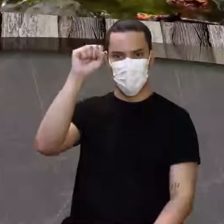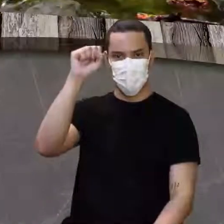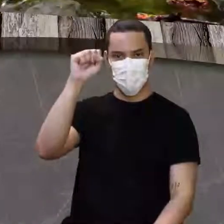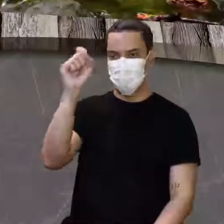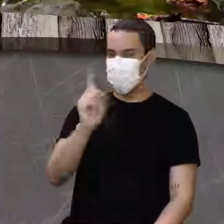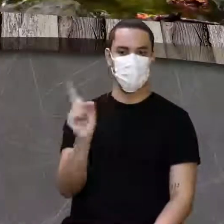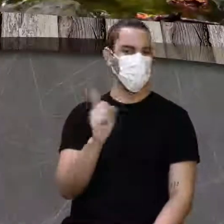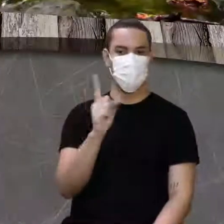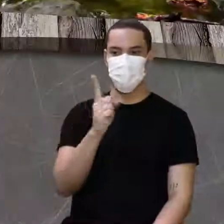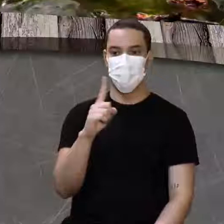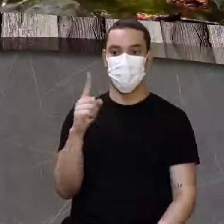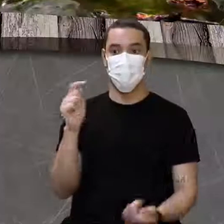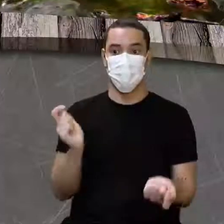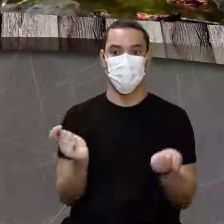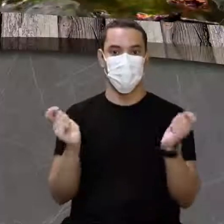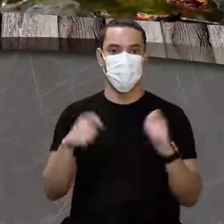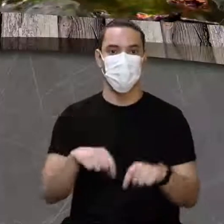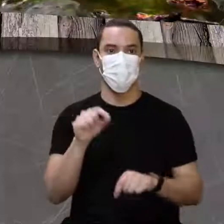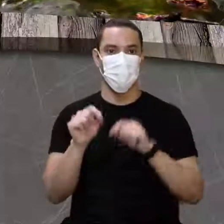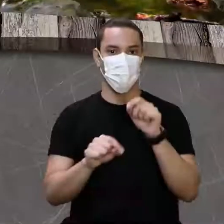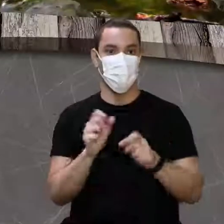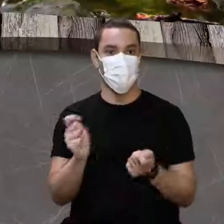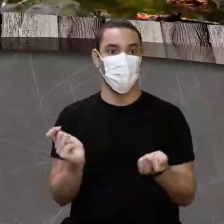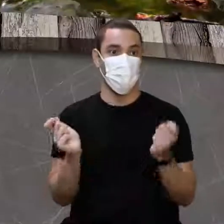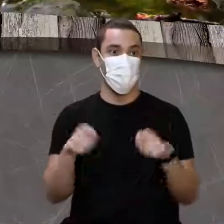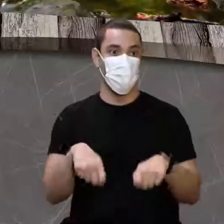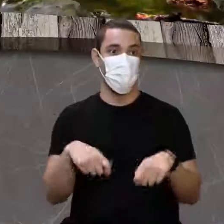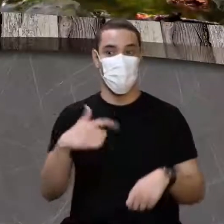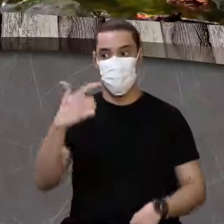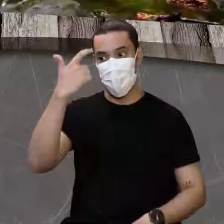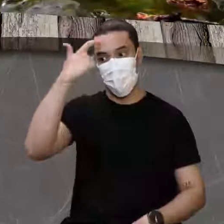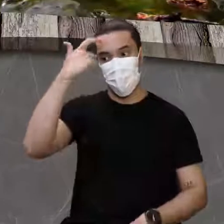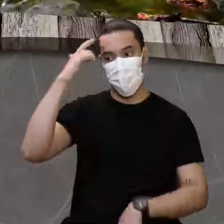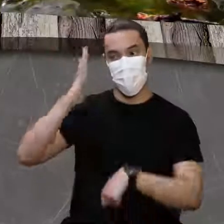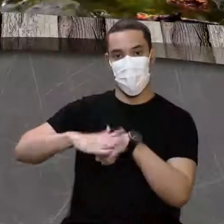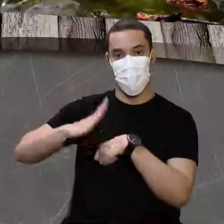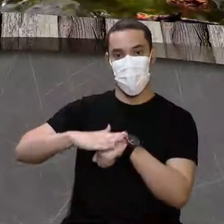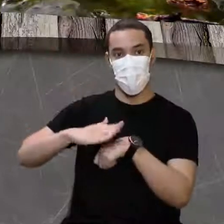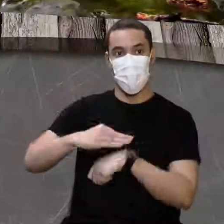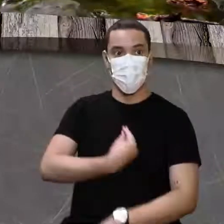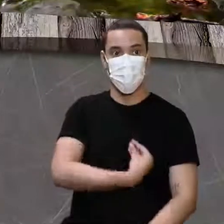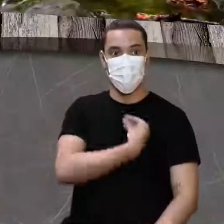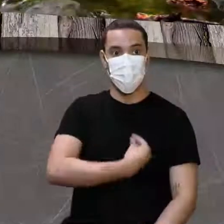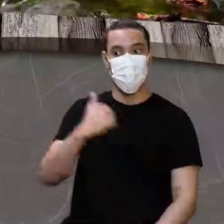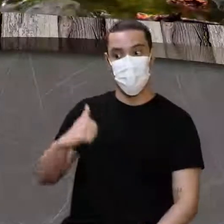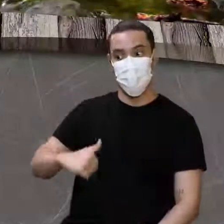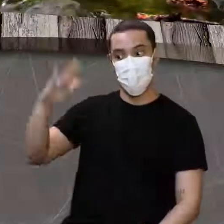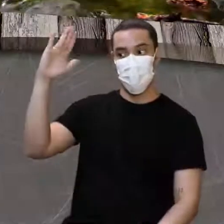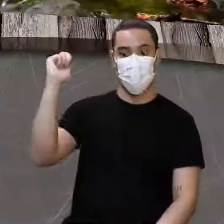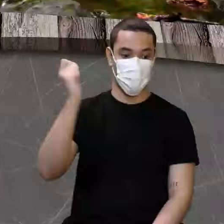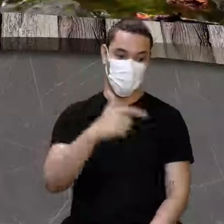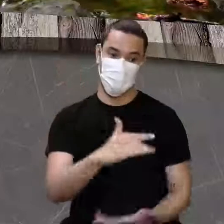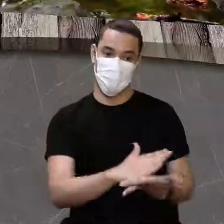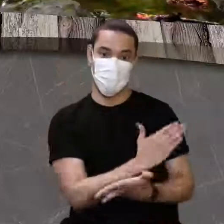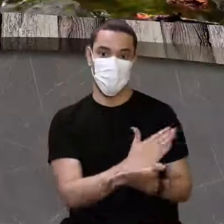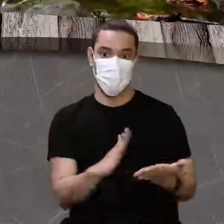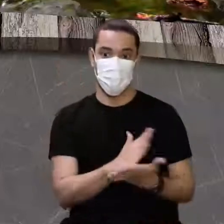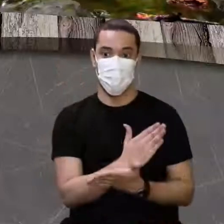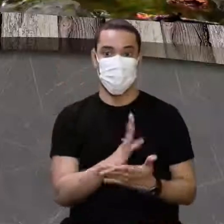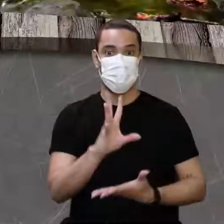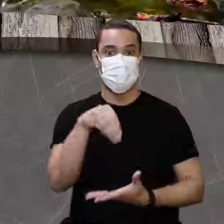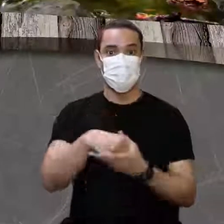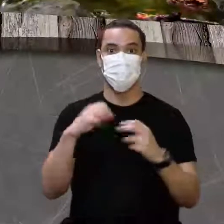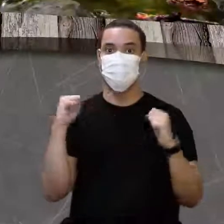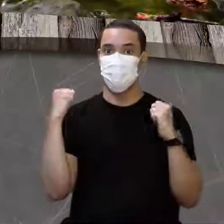outros. Simplesmente significa que ele tem maior capacidade de sobreviver. E na natureza, a sobrevivência é